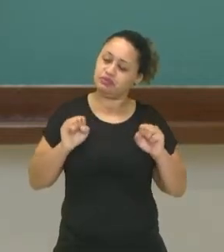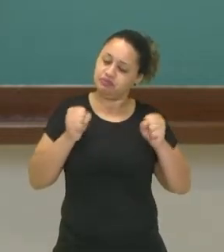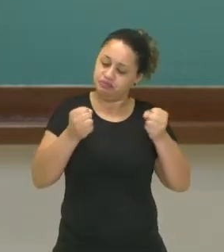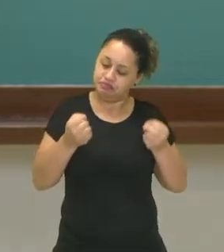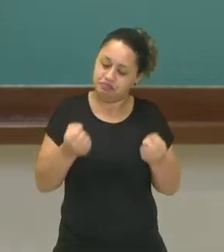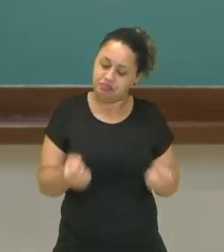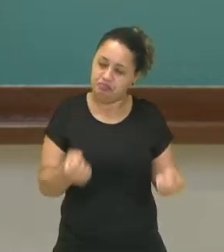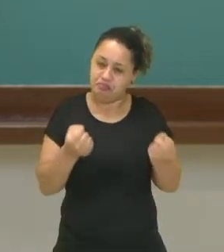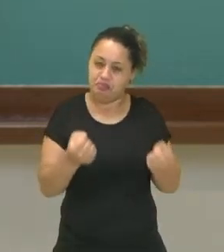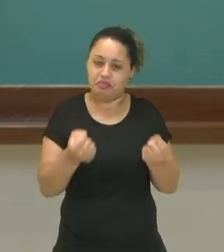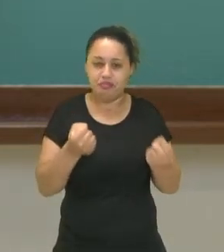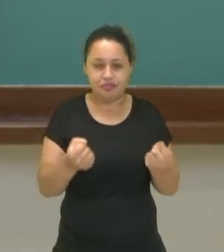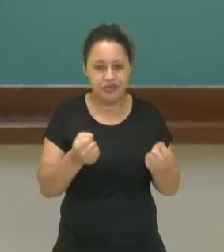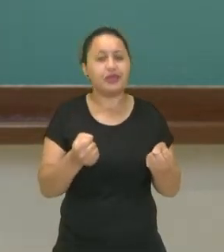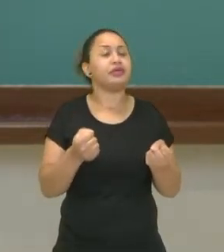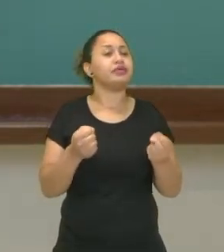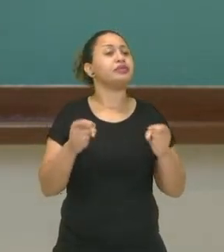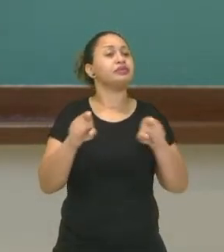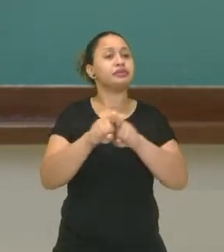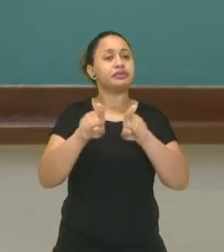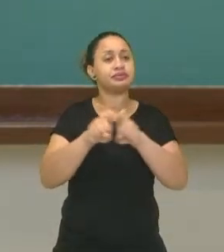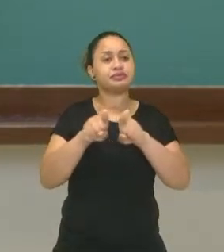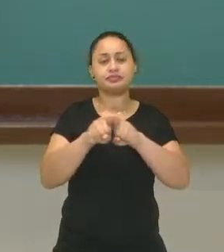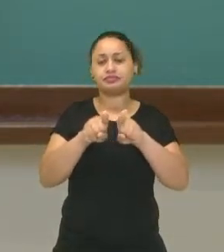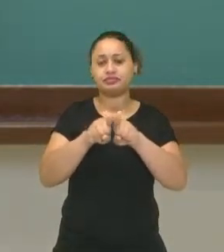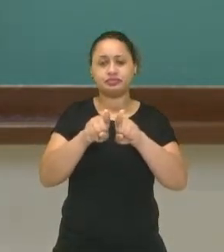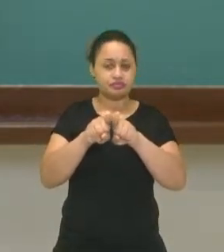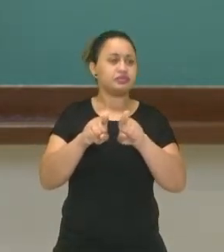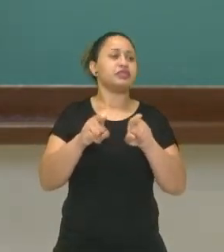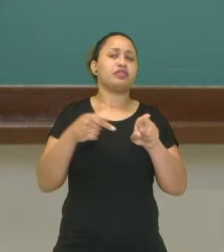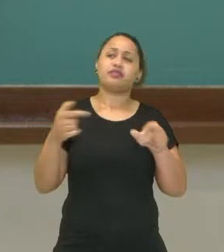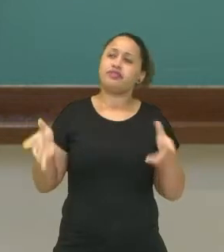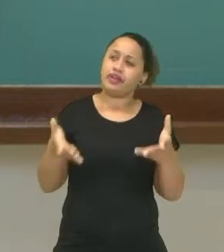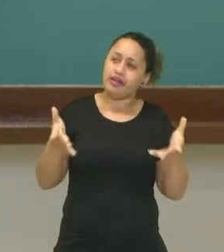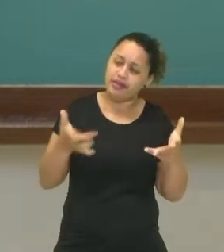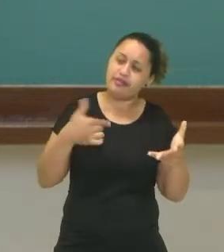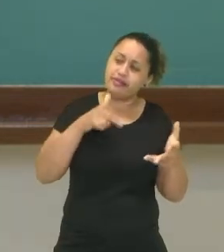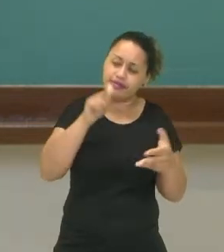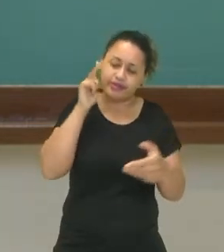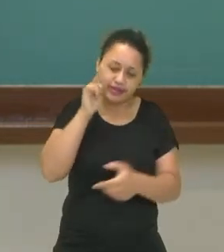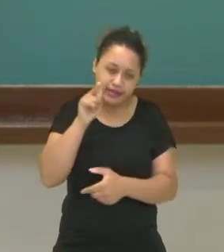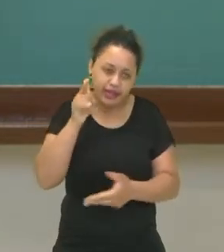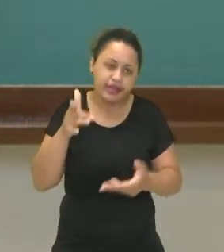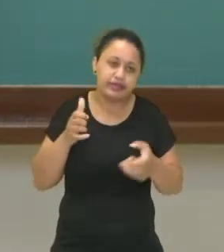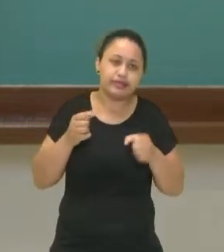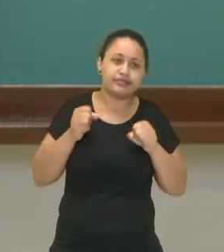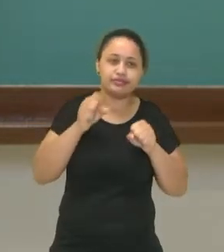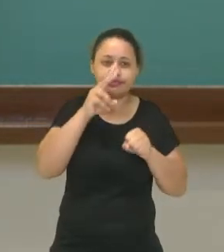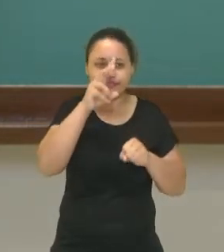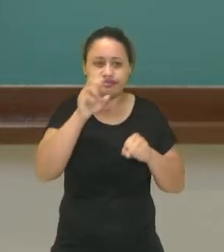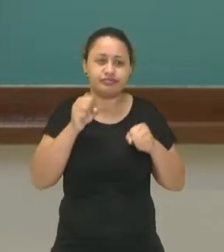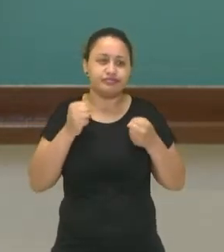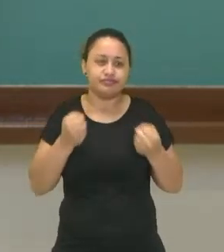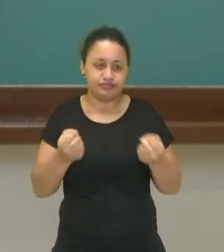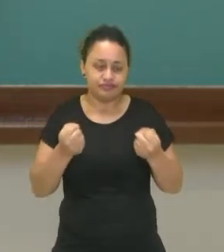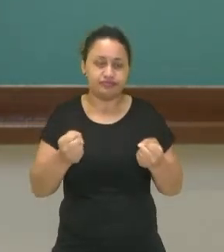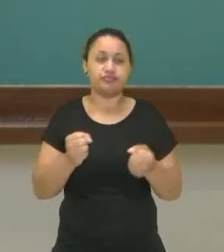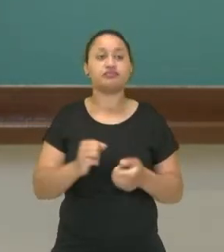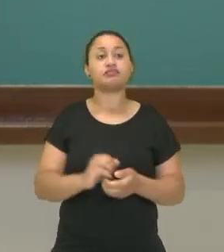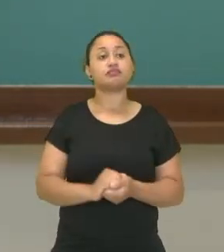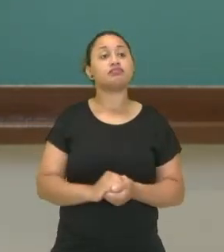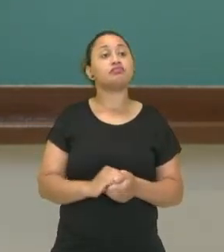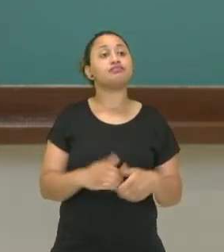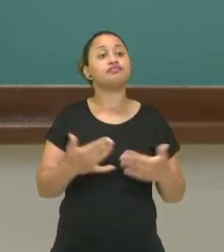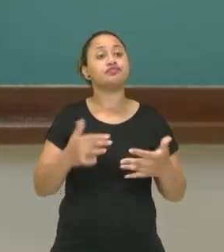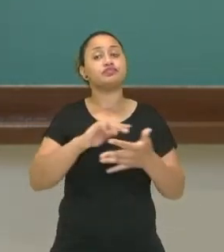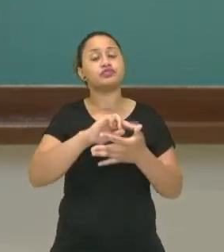agressiva, com mais imposição. Vai lá, vamos lá, você consegue, mais força. Então,